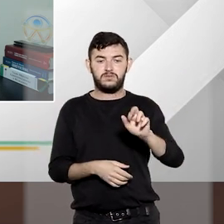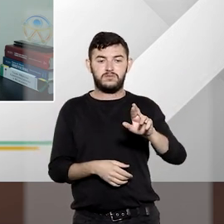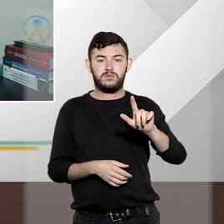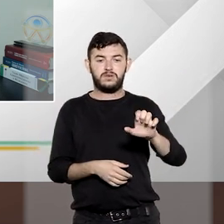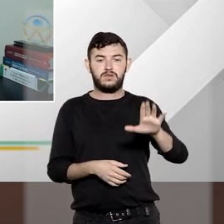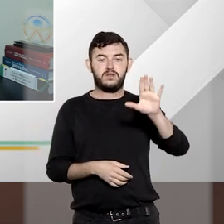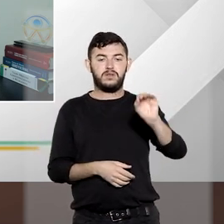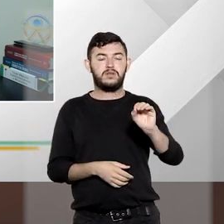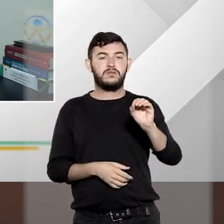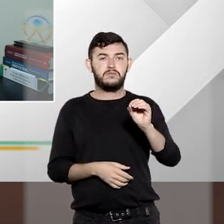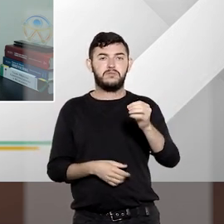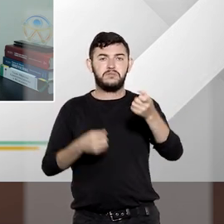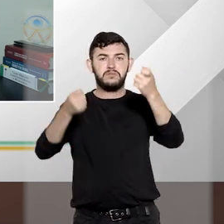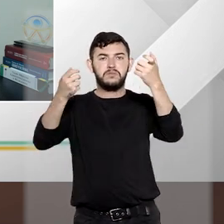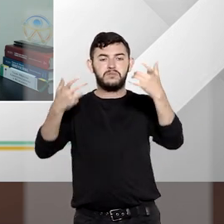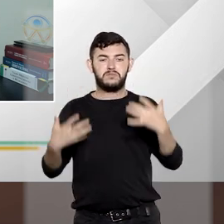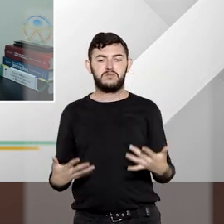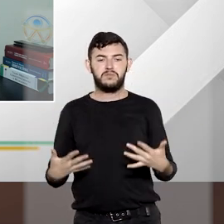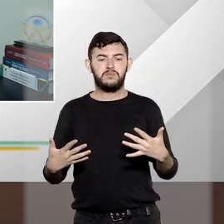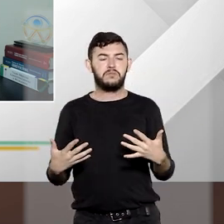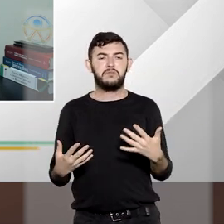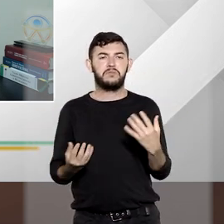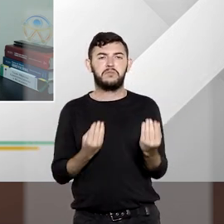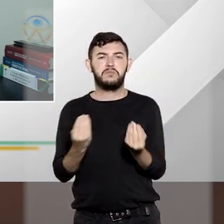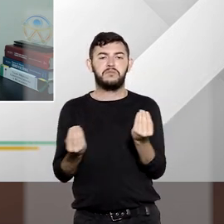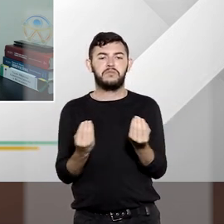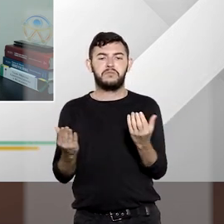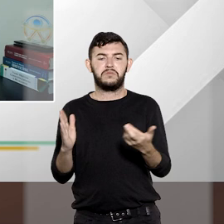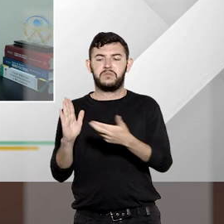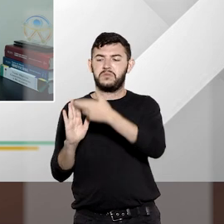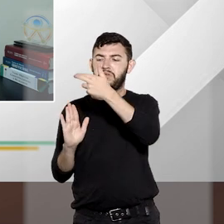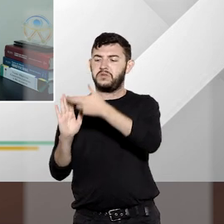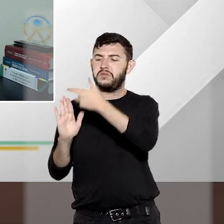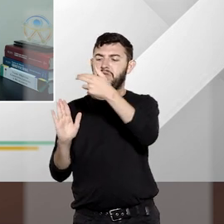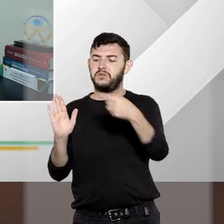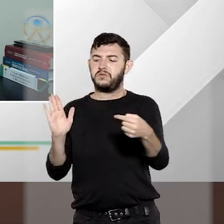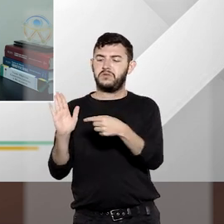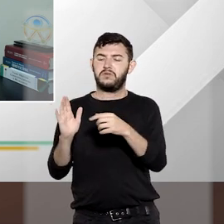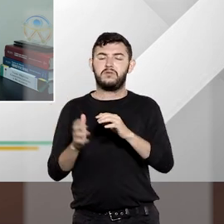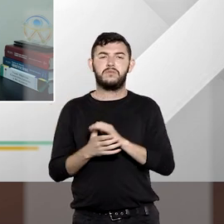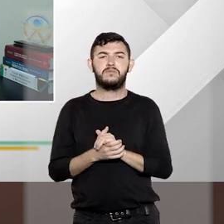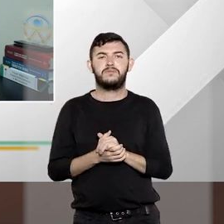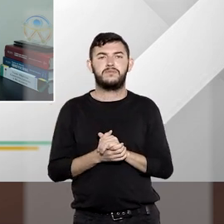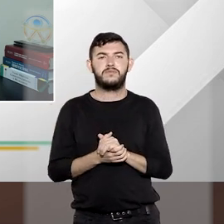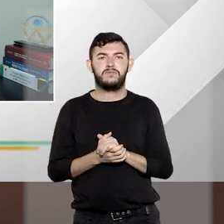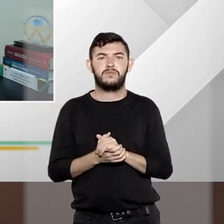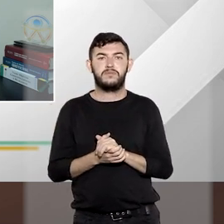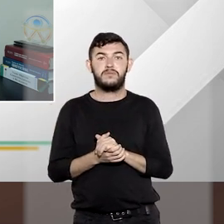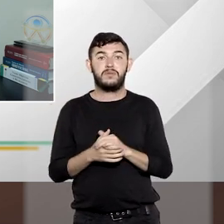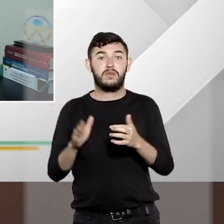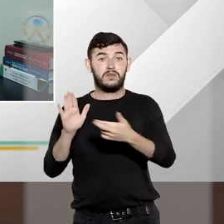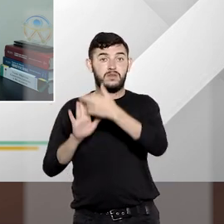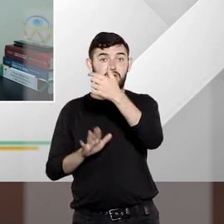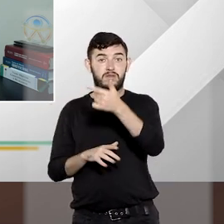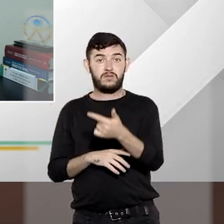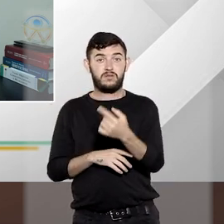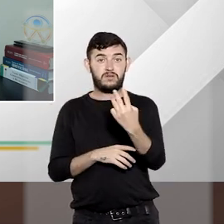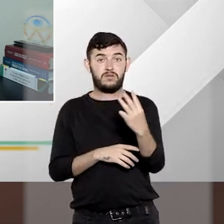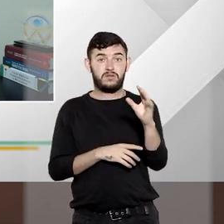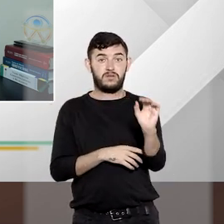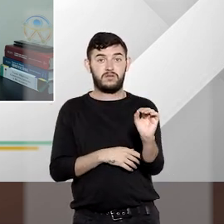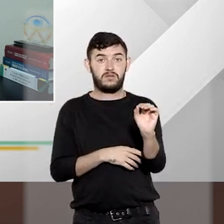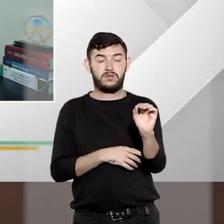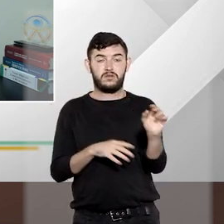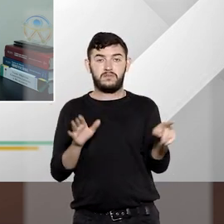falar um pouco aí sobre essa resolução? Essa resolução 230 do CNJ, Fátima,